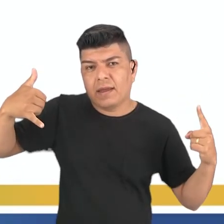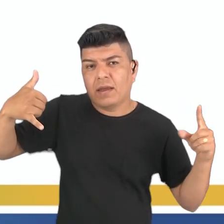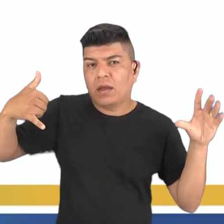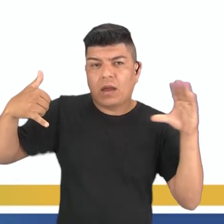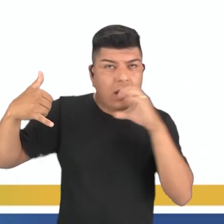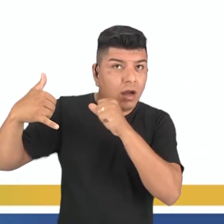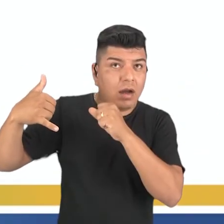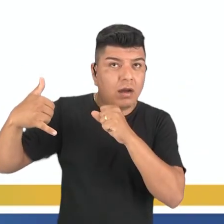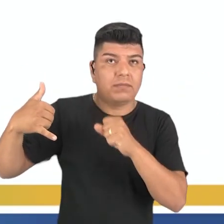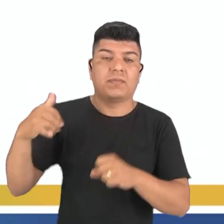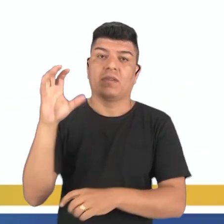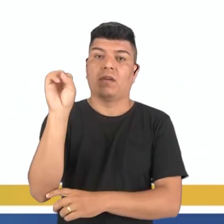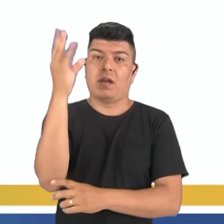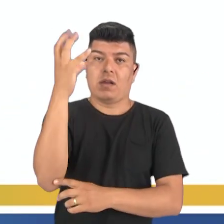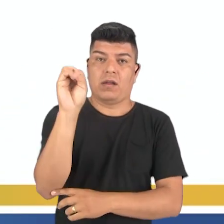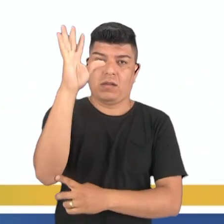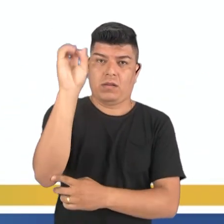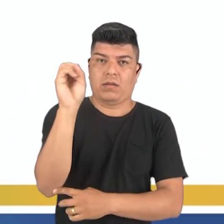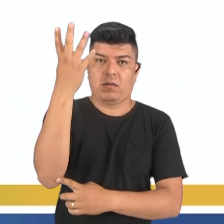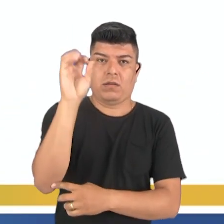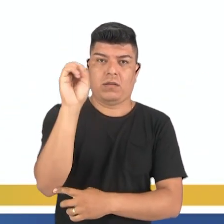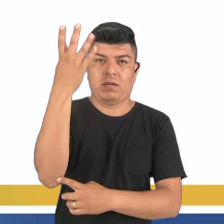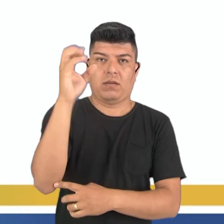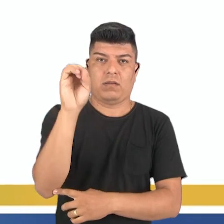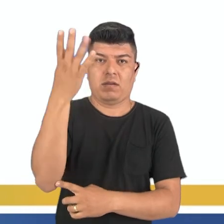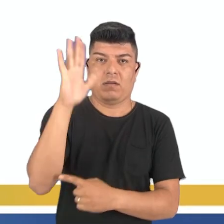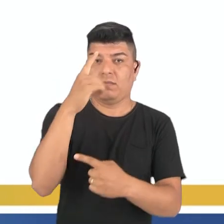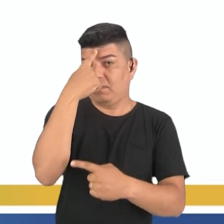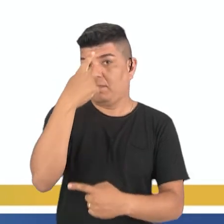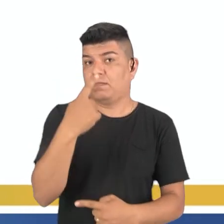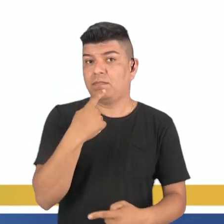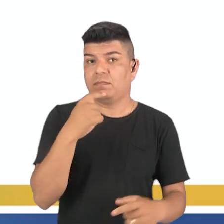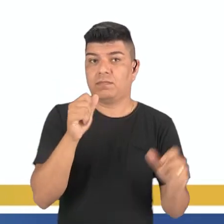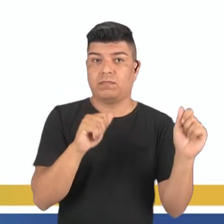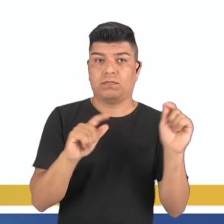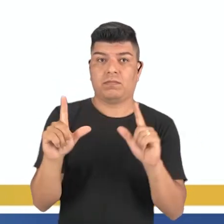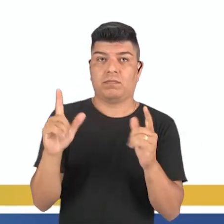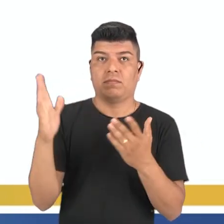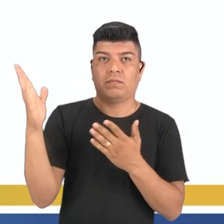curto. A ambulância, coloquei a imagem da ambulância, né? E